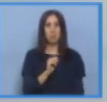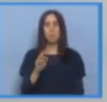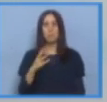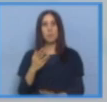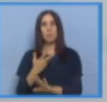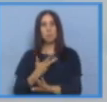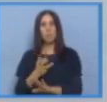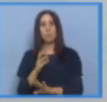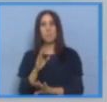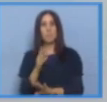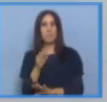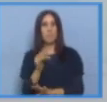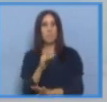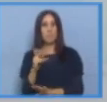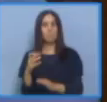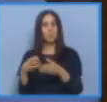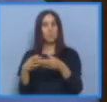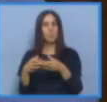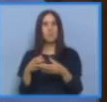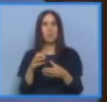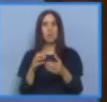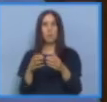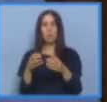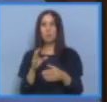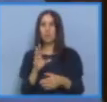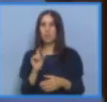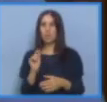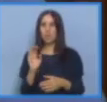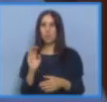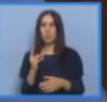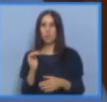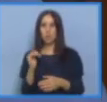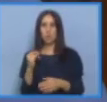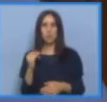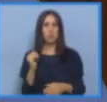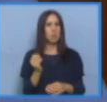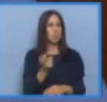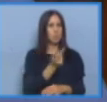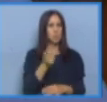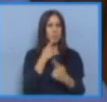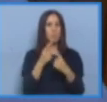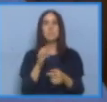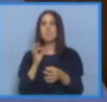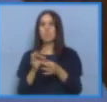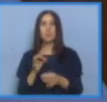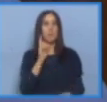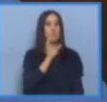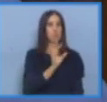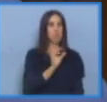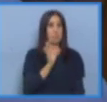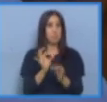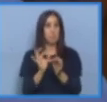que está muito próximo da Companhia de Jesus. Serão os 2 que vão abrir Exatamente. Em setembro, sim. Em setembro, dia 14. Dia 14 de